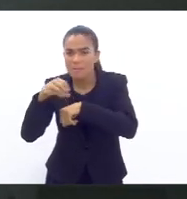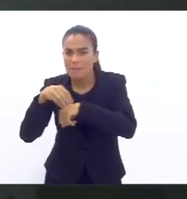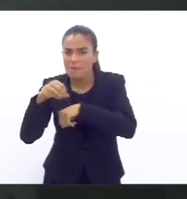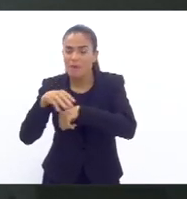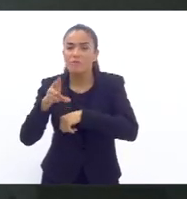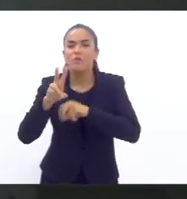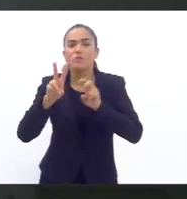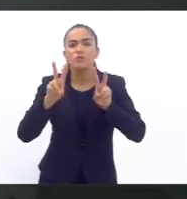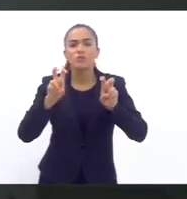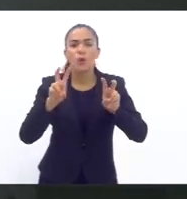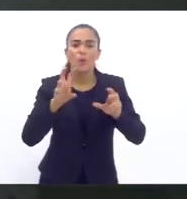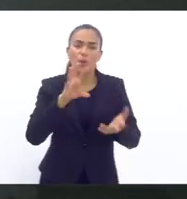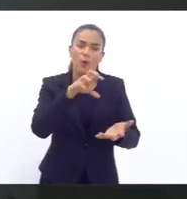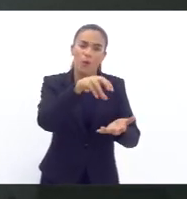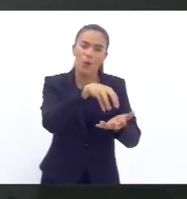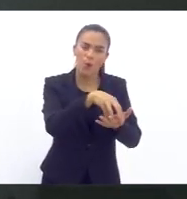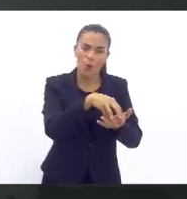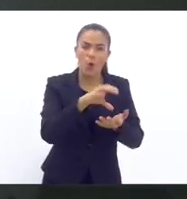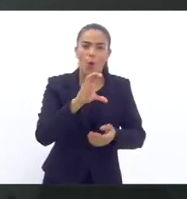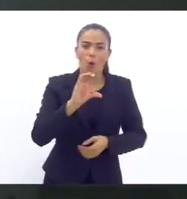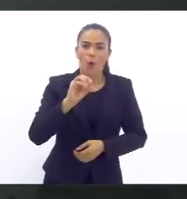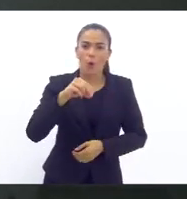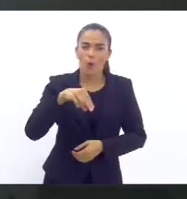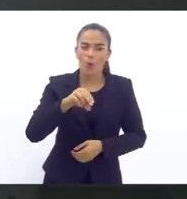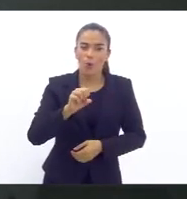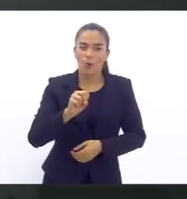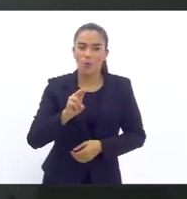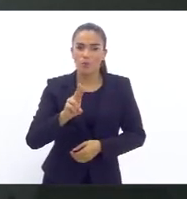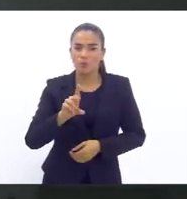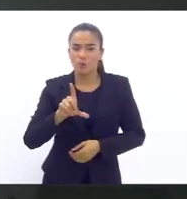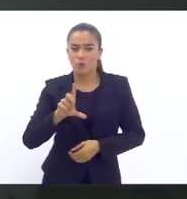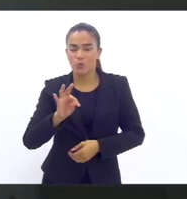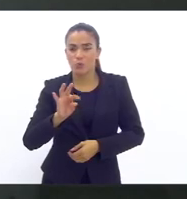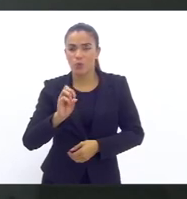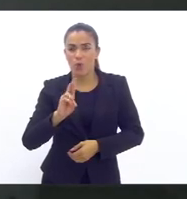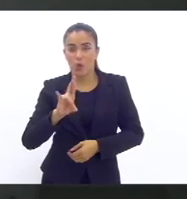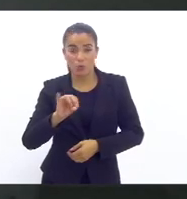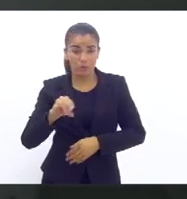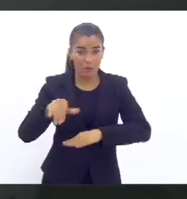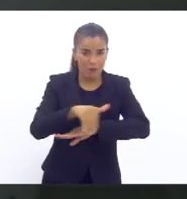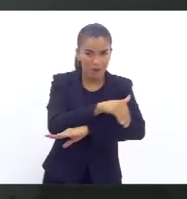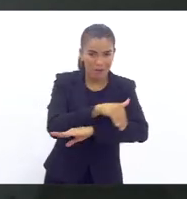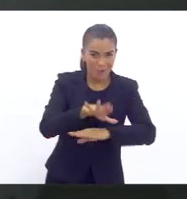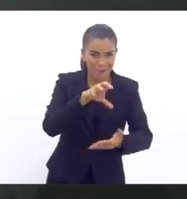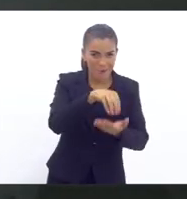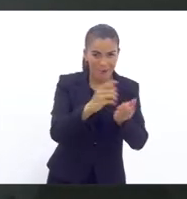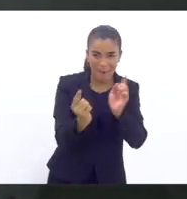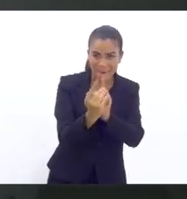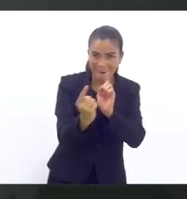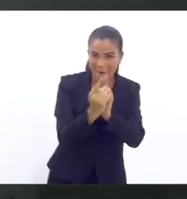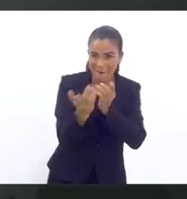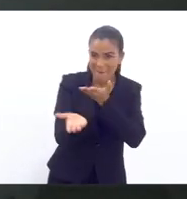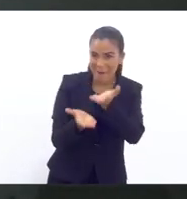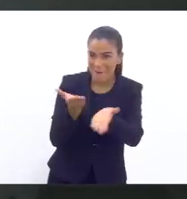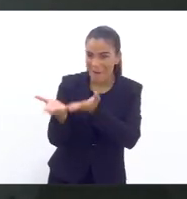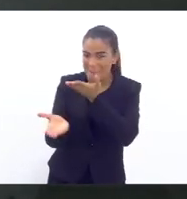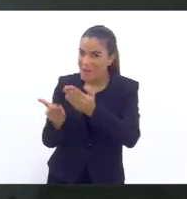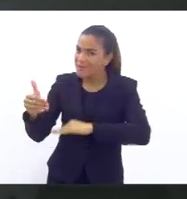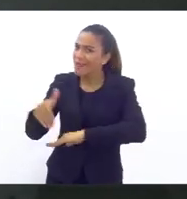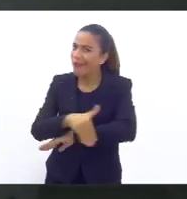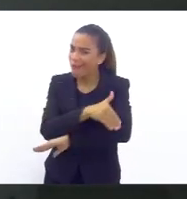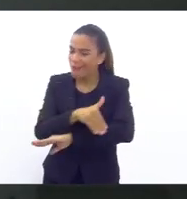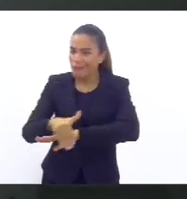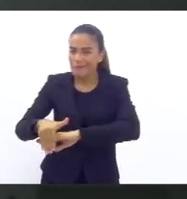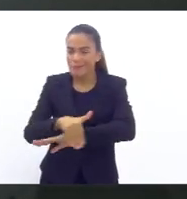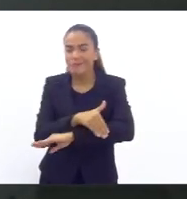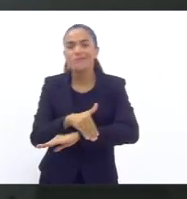rede nacional de consultórios na rua a gente tá falando a partir de uma galera que tá na rua que é uma galera que quando